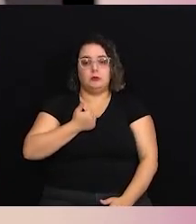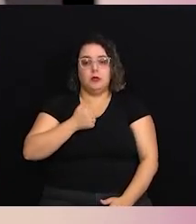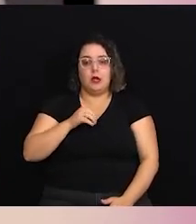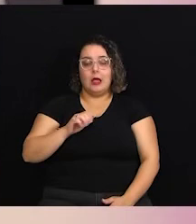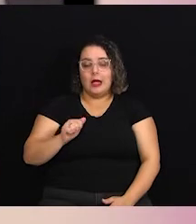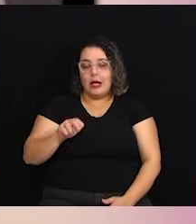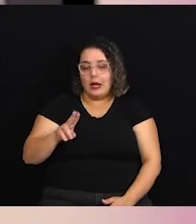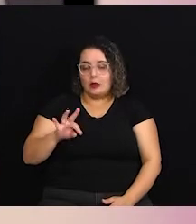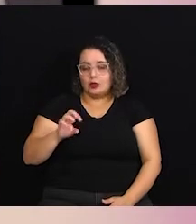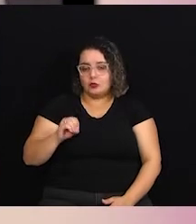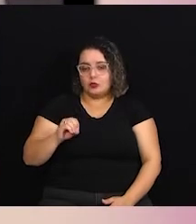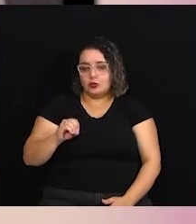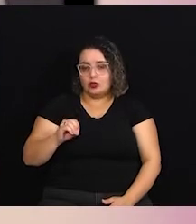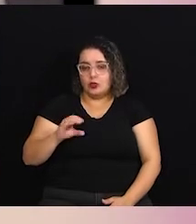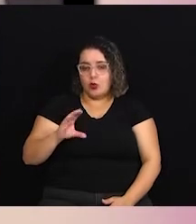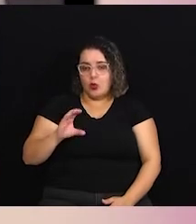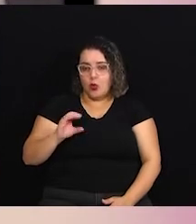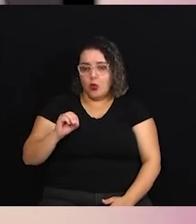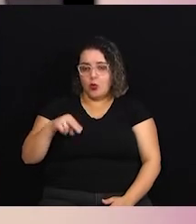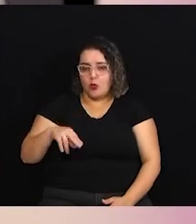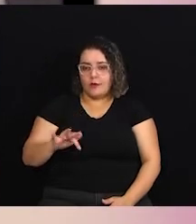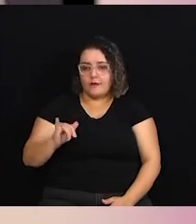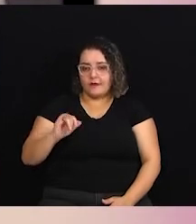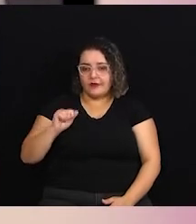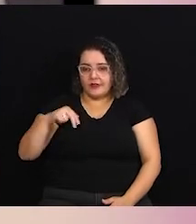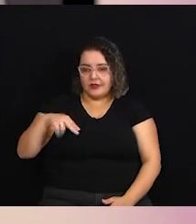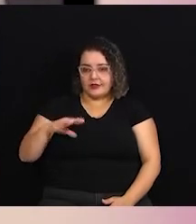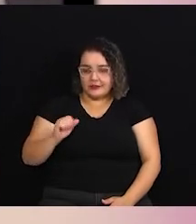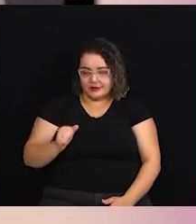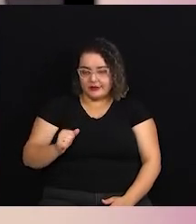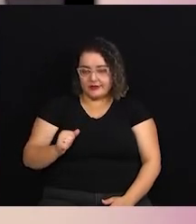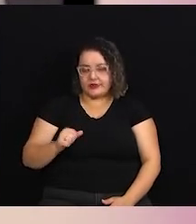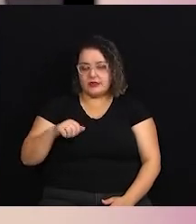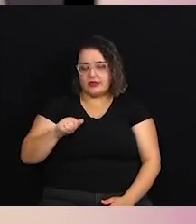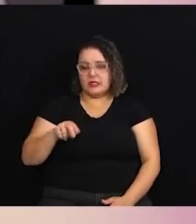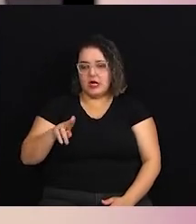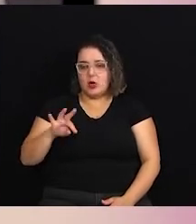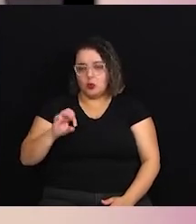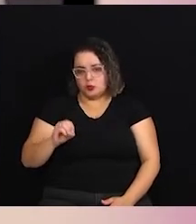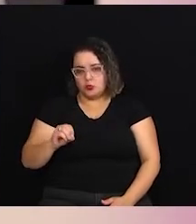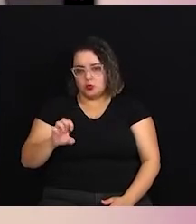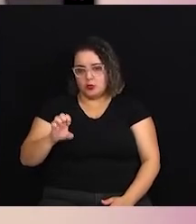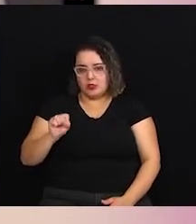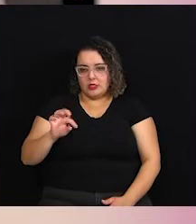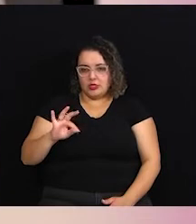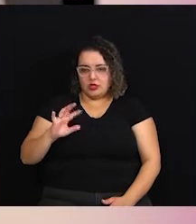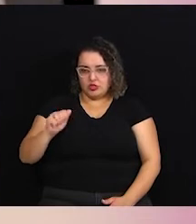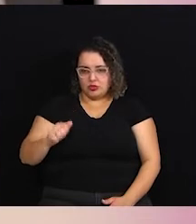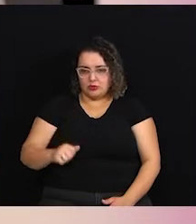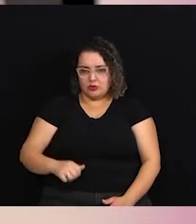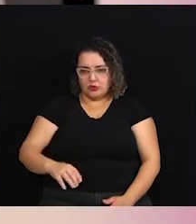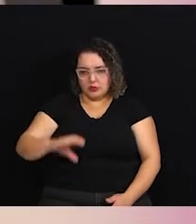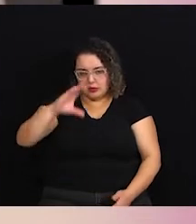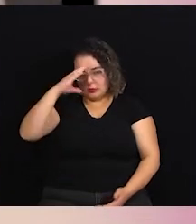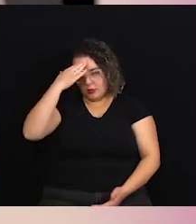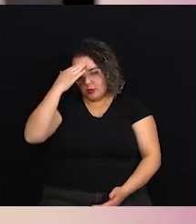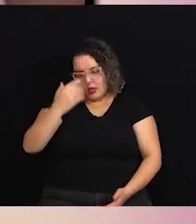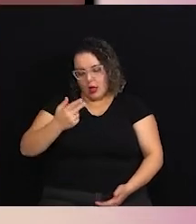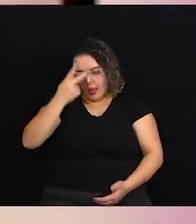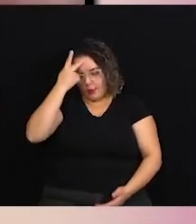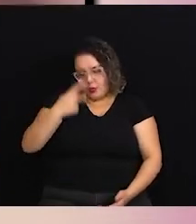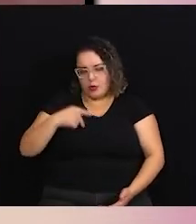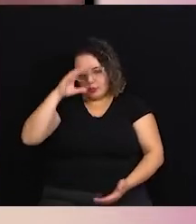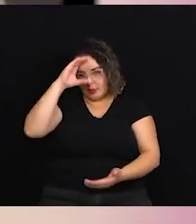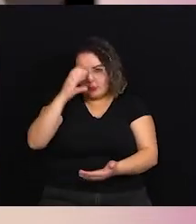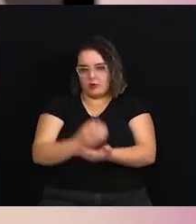autoestima e muitas vezes o que acontece com essas crianças que existe uma superproteção dos Pais da própria escola